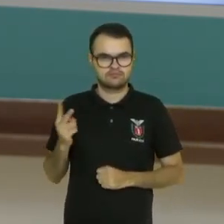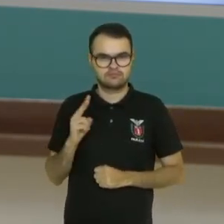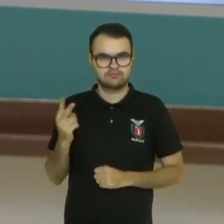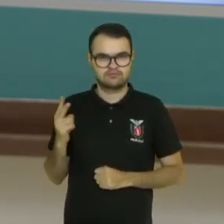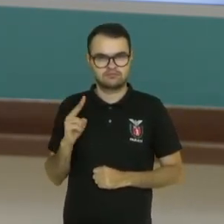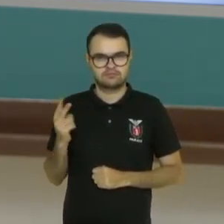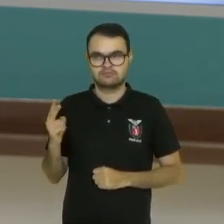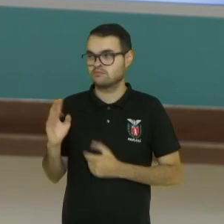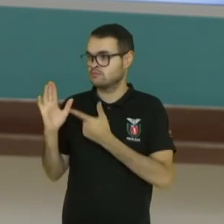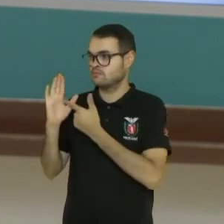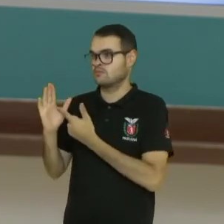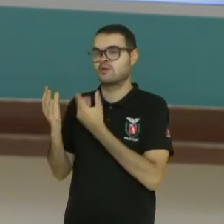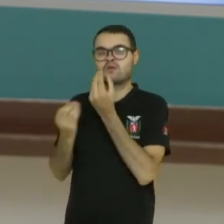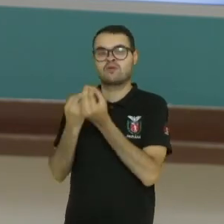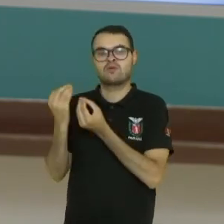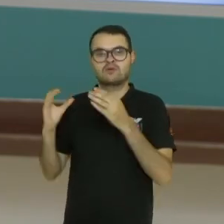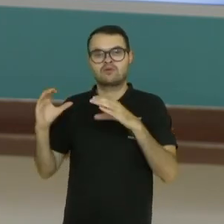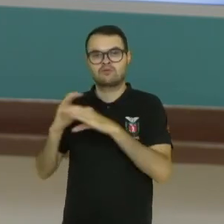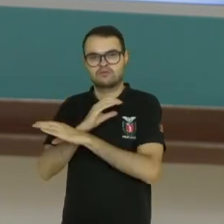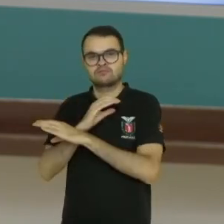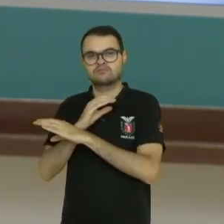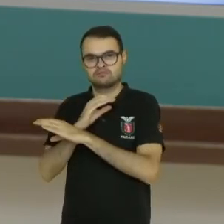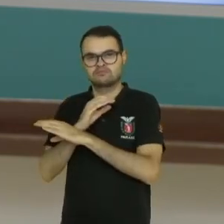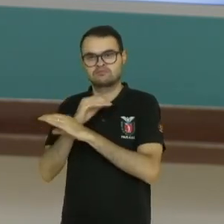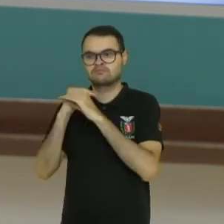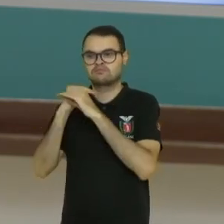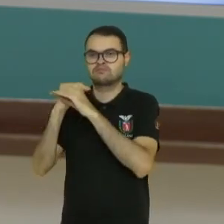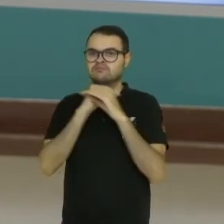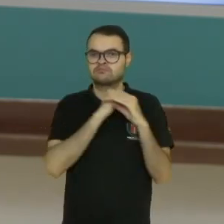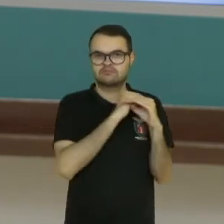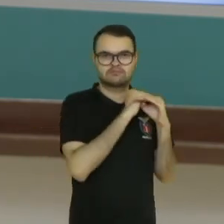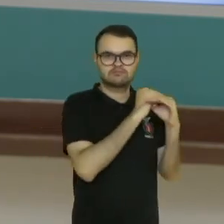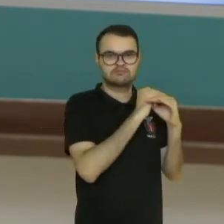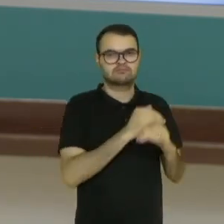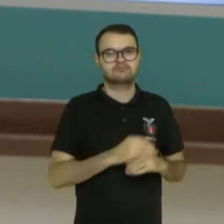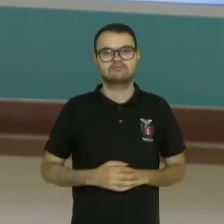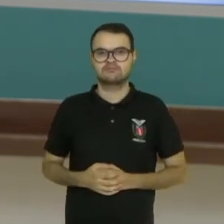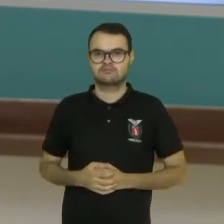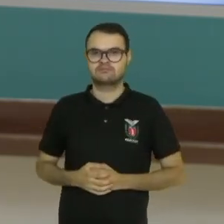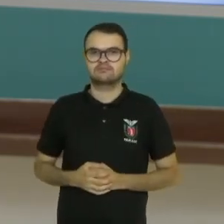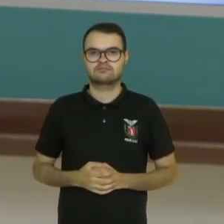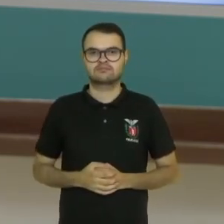dois hidrogênios para completar a estabilidade nessas substâncias.